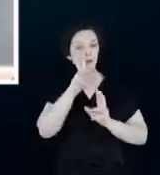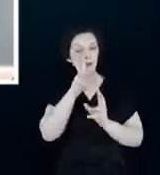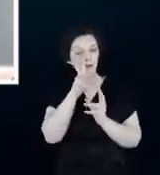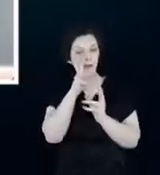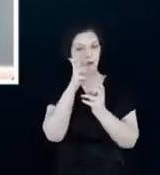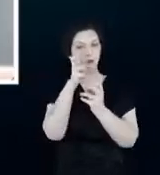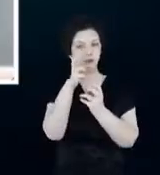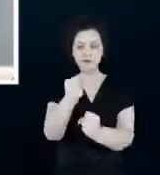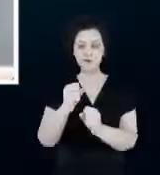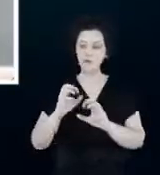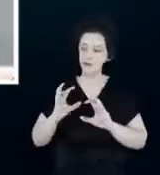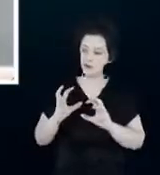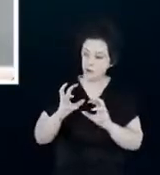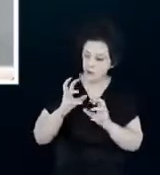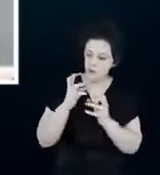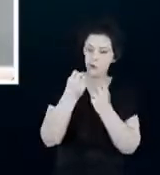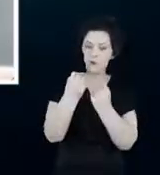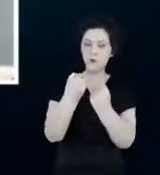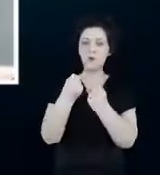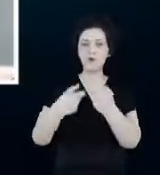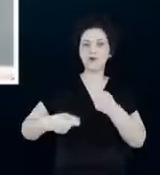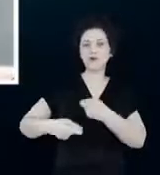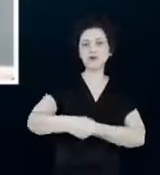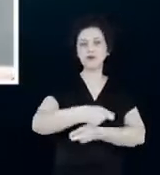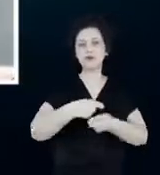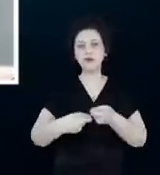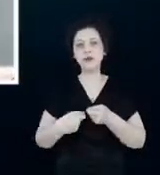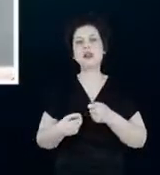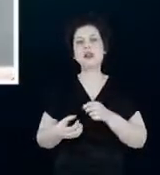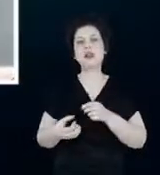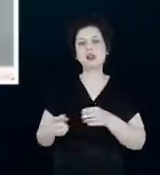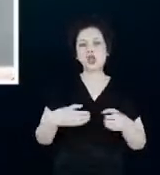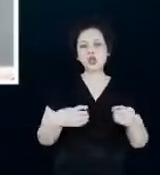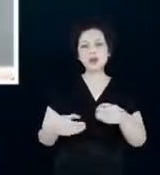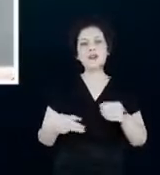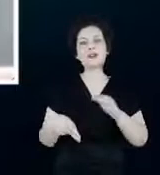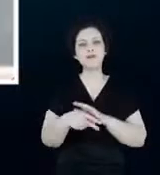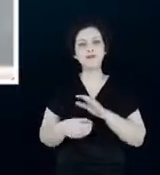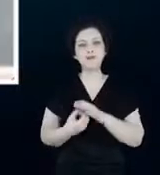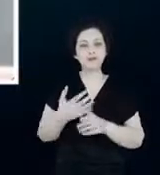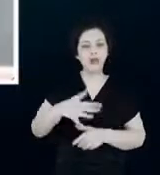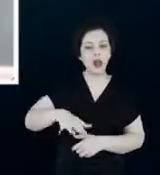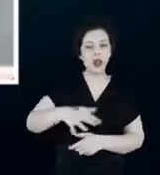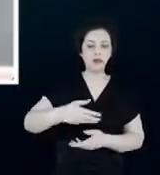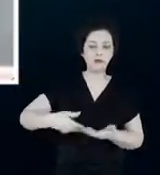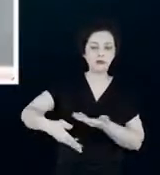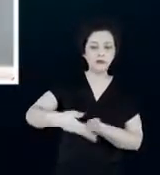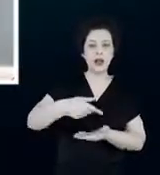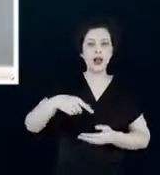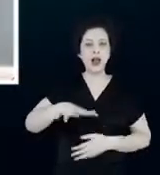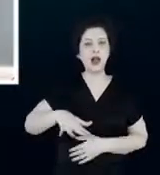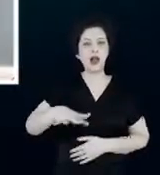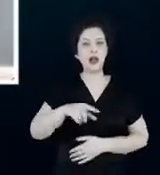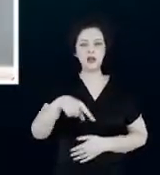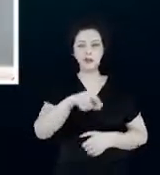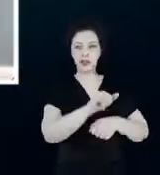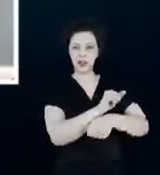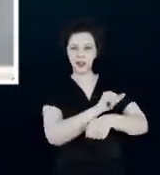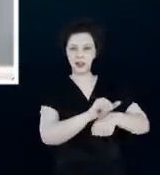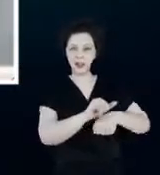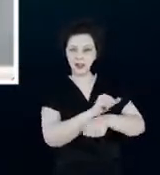fortalecer o nosso ecossistema de inovação, como a gente vê, né, com os instrumentos que vocês